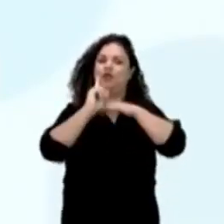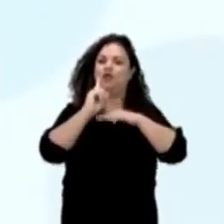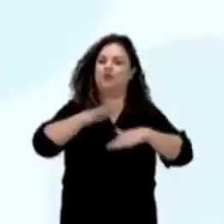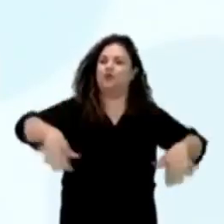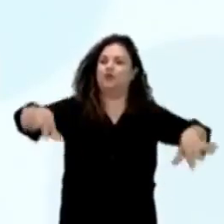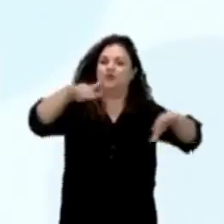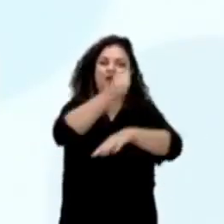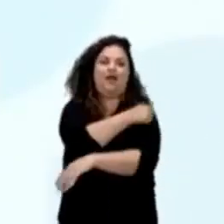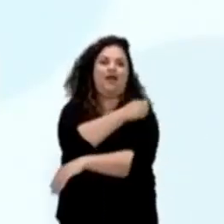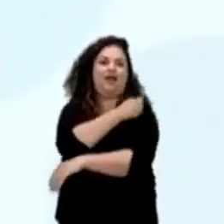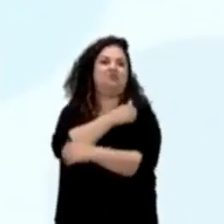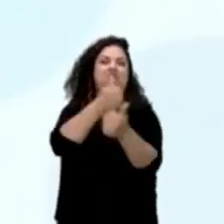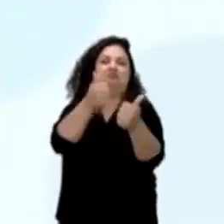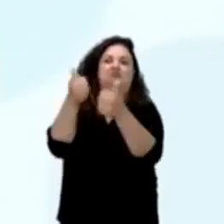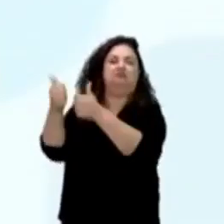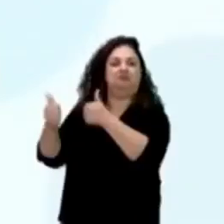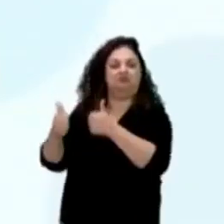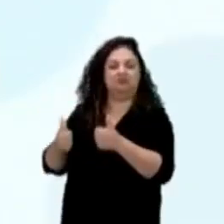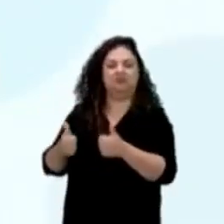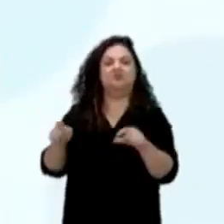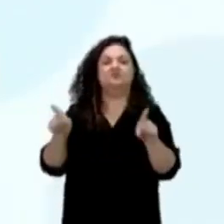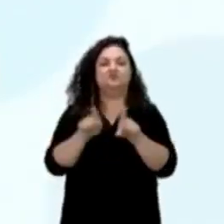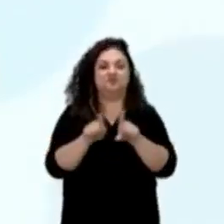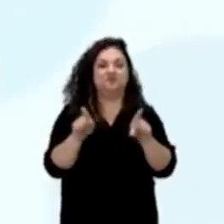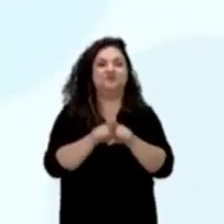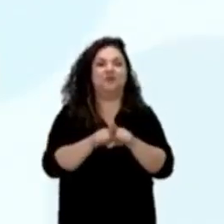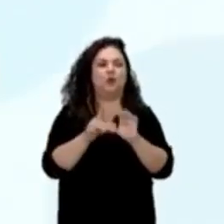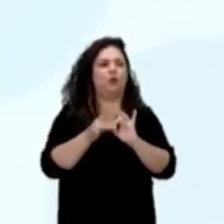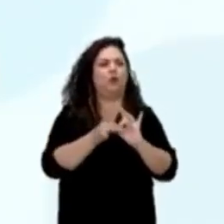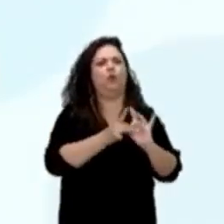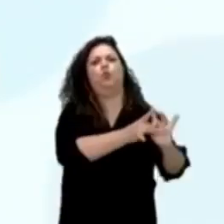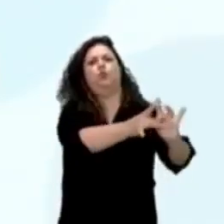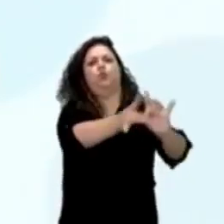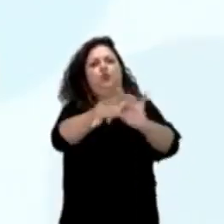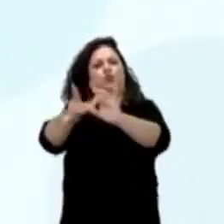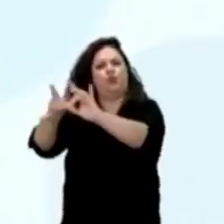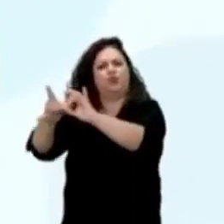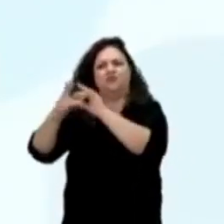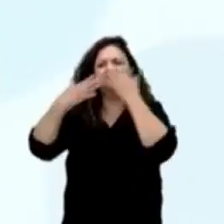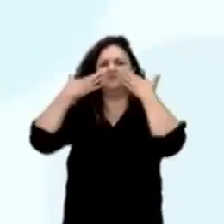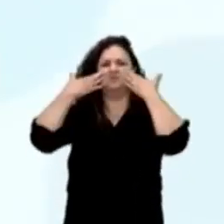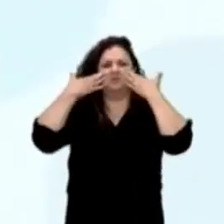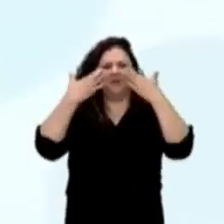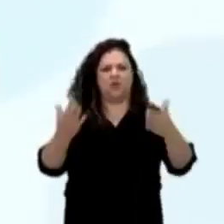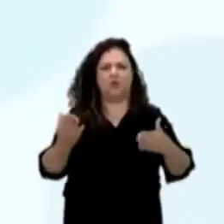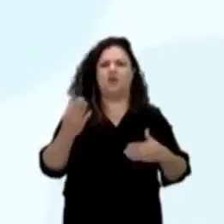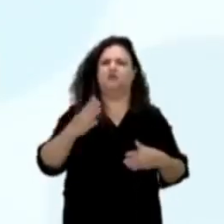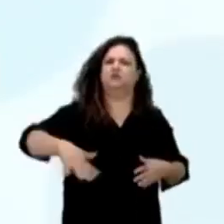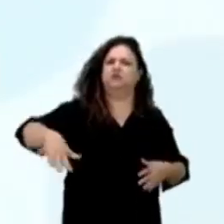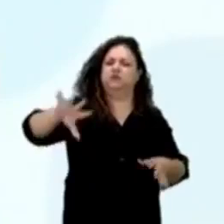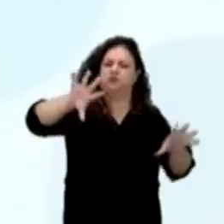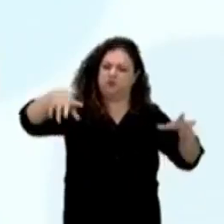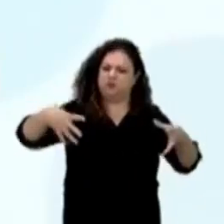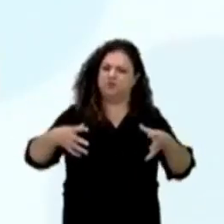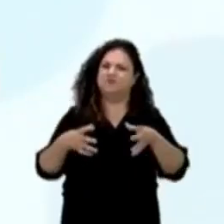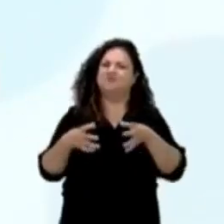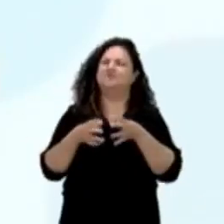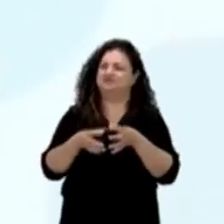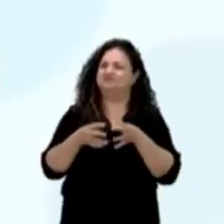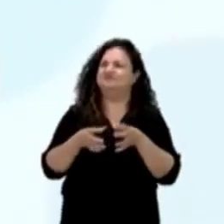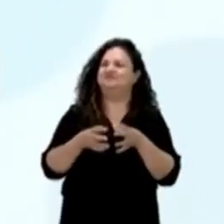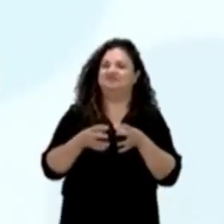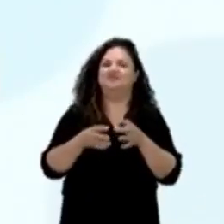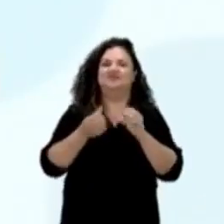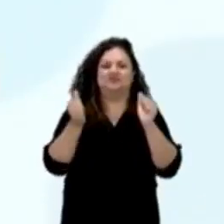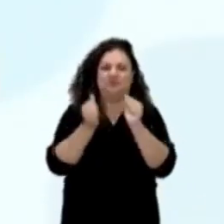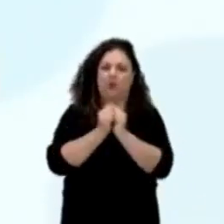alunos, também um protagonismo da união dos alunos, não dos alunos só individualmente, não, mas também dessa coletividade e